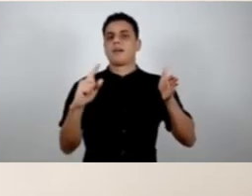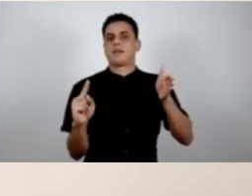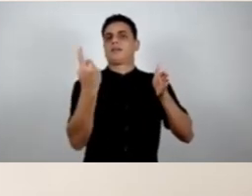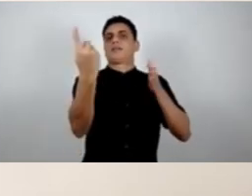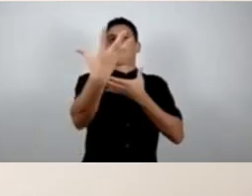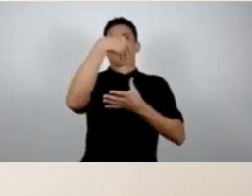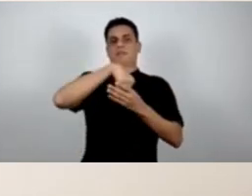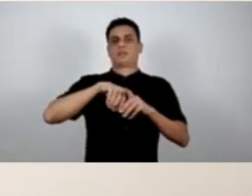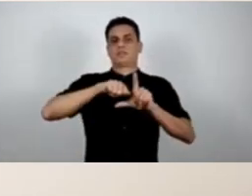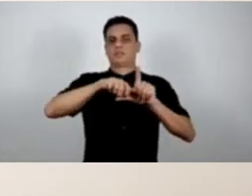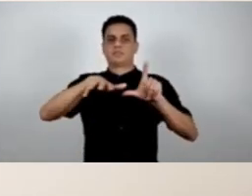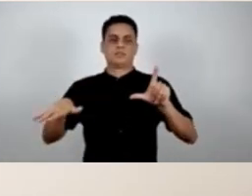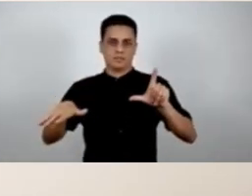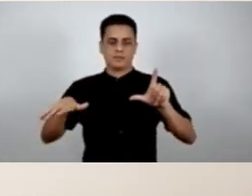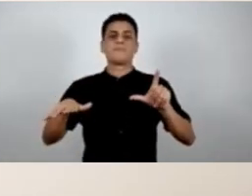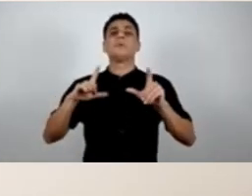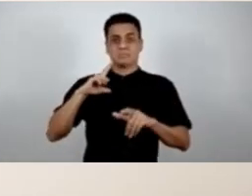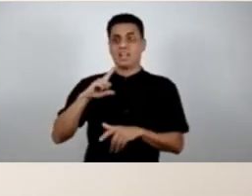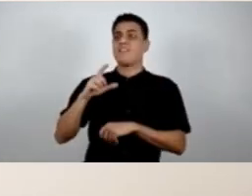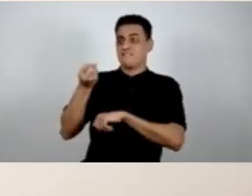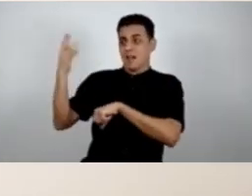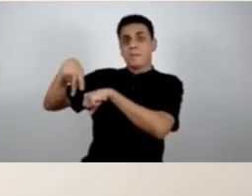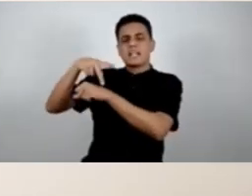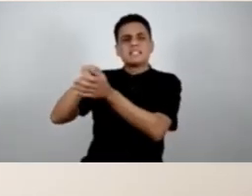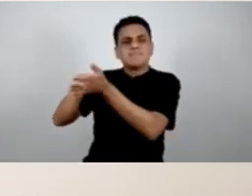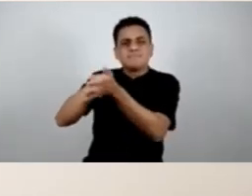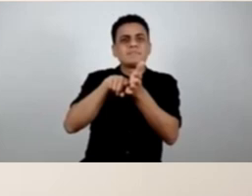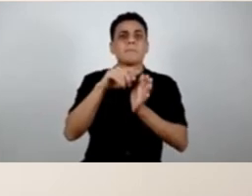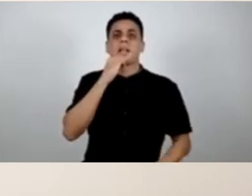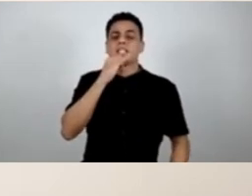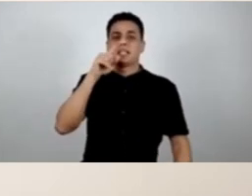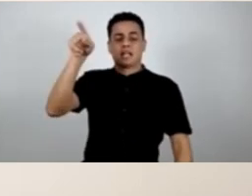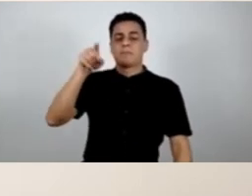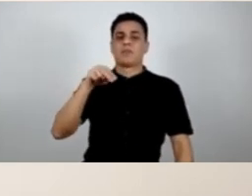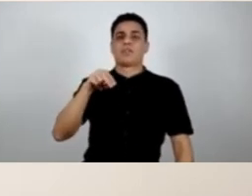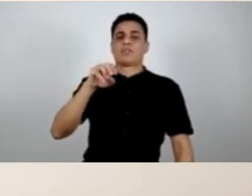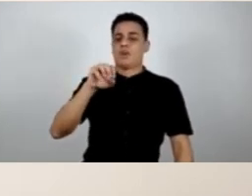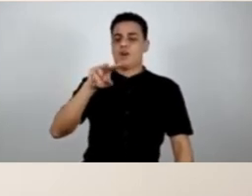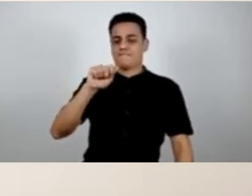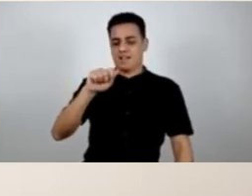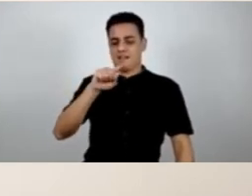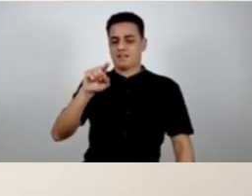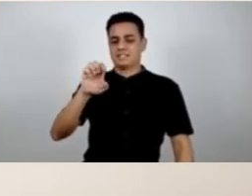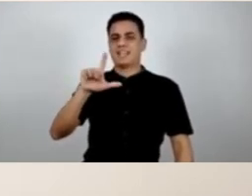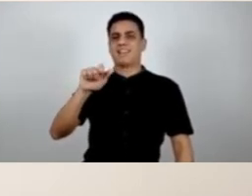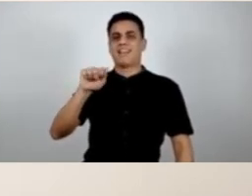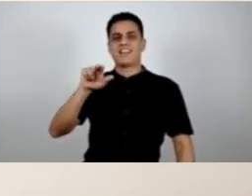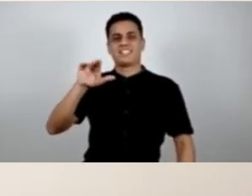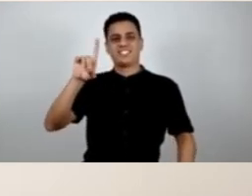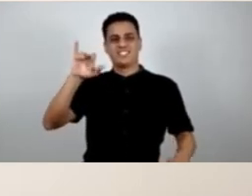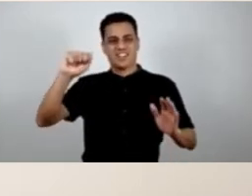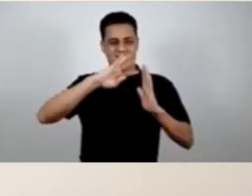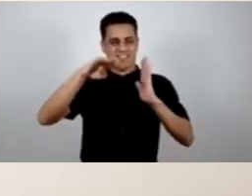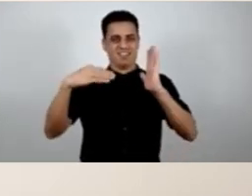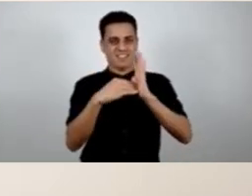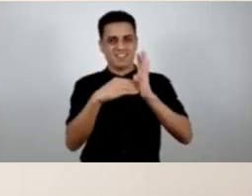investido muito nisso nos últimos anos. A gente tem, por exemplo, o caso da Nova Zelândia, que é um dos casos mais emblemáticos que a gente tem. Quando fez O Senhor dos